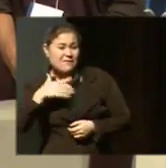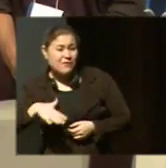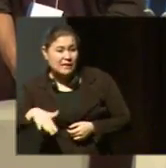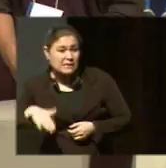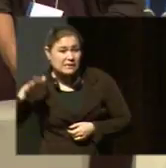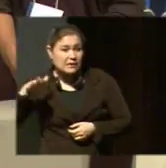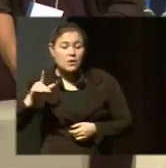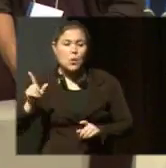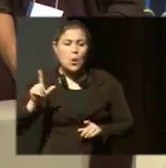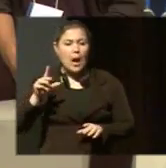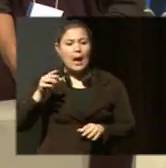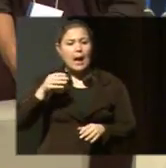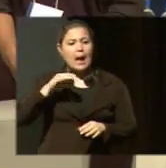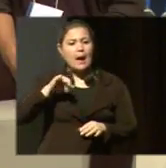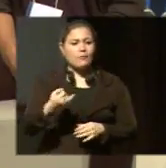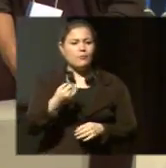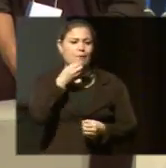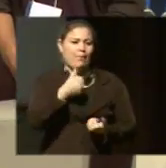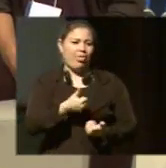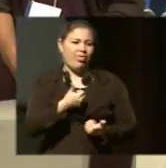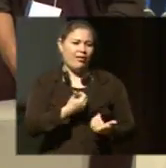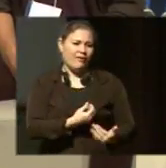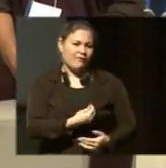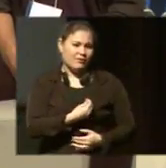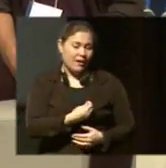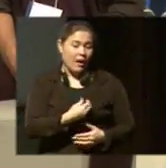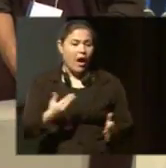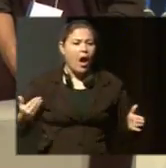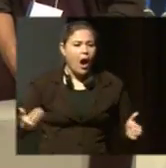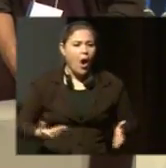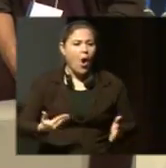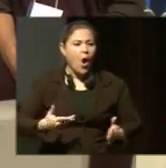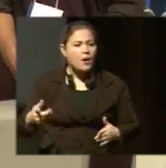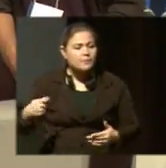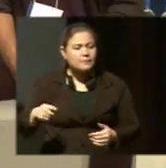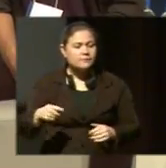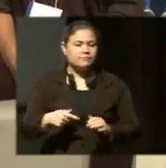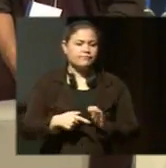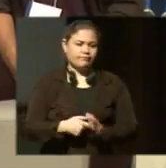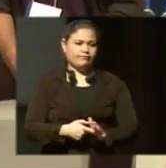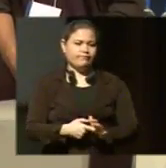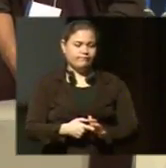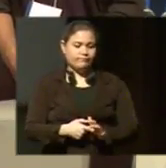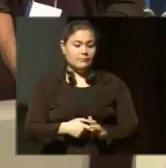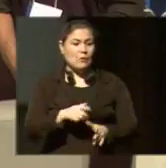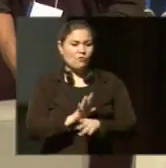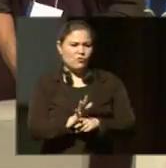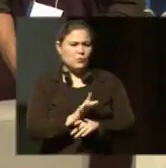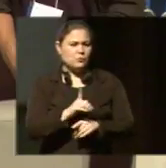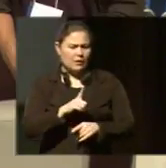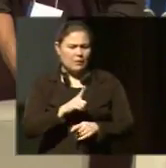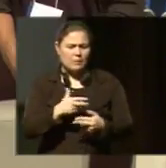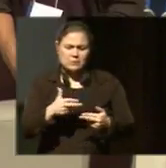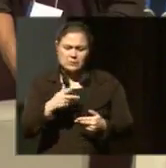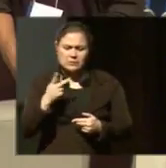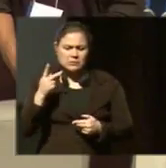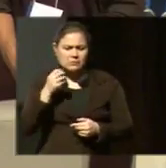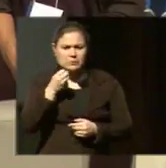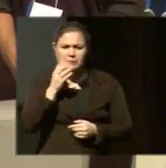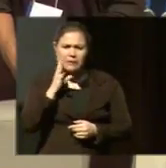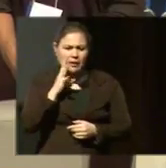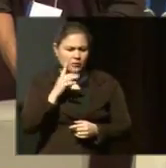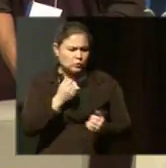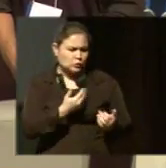eles não aproveitaram muito bem a vida. Então agora, eles precisam apresentar. O filme tem um estereótipo muito legal também de